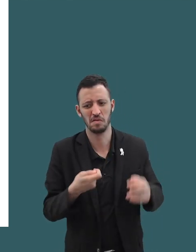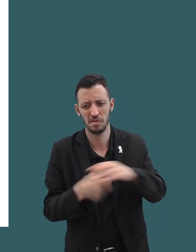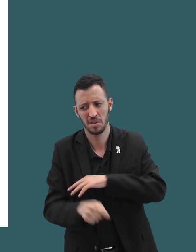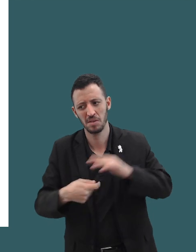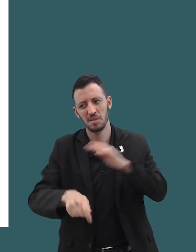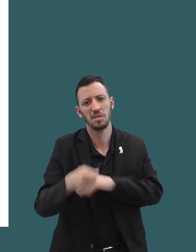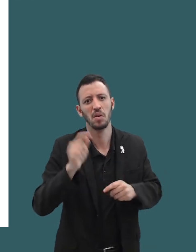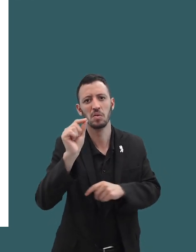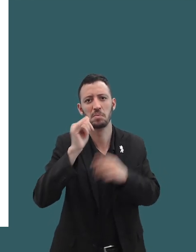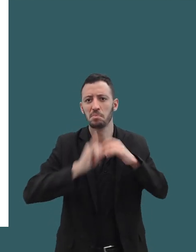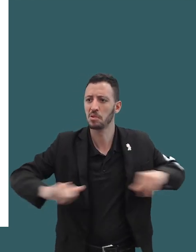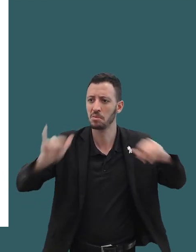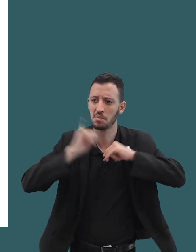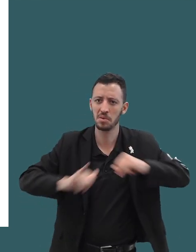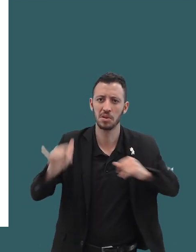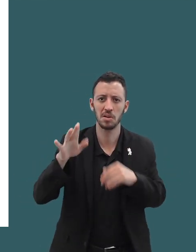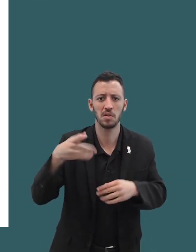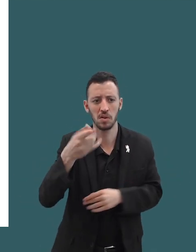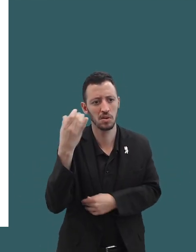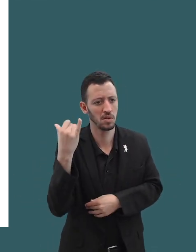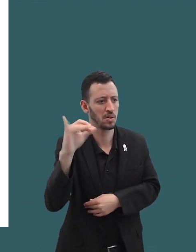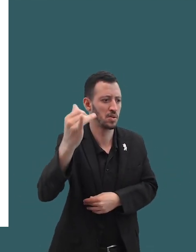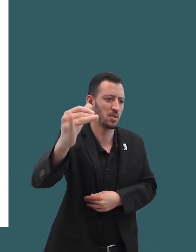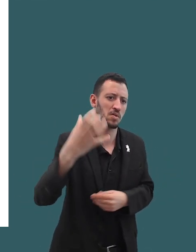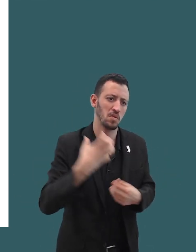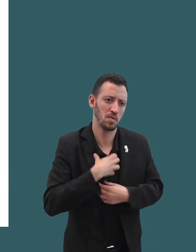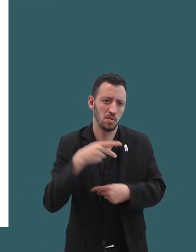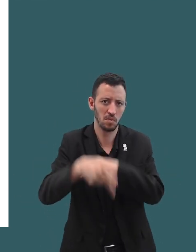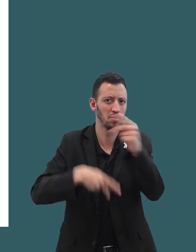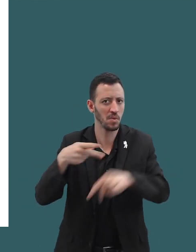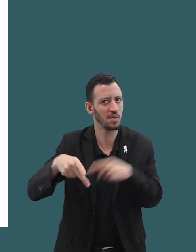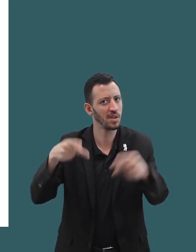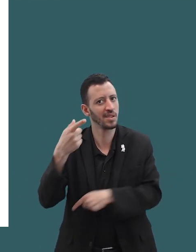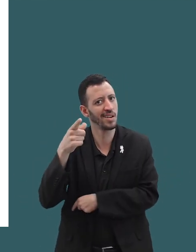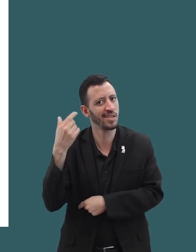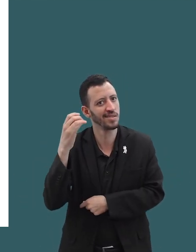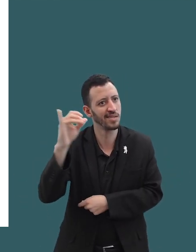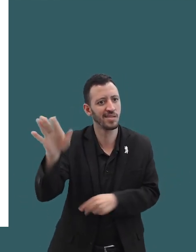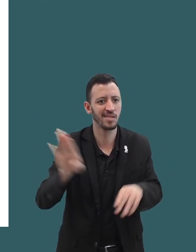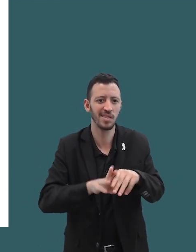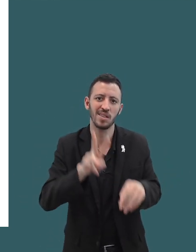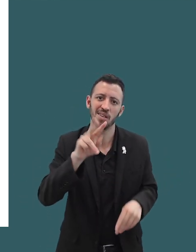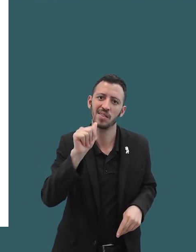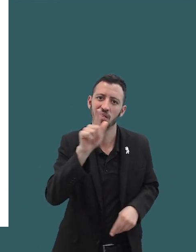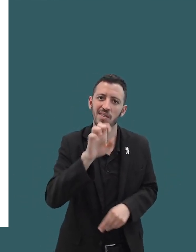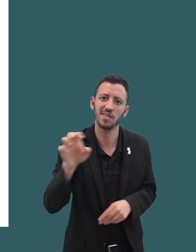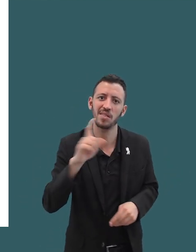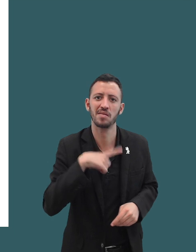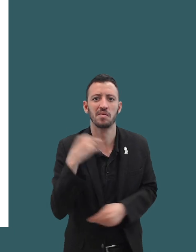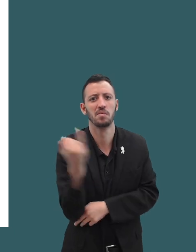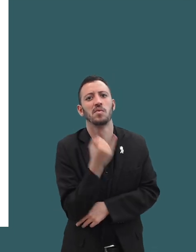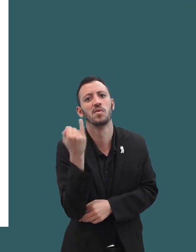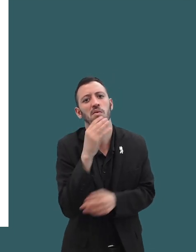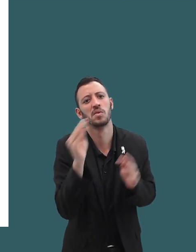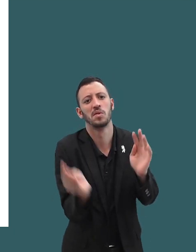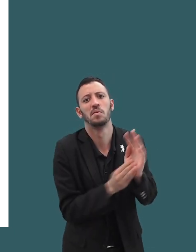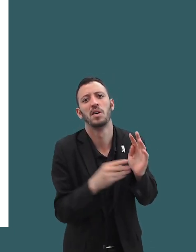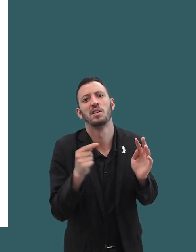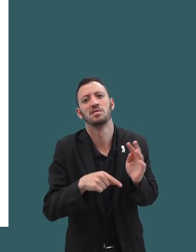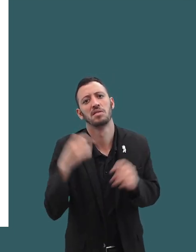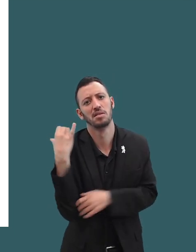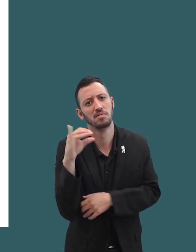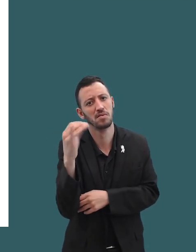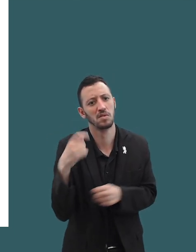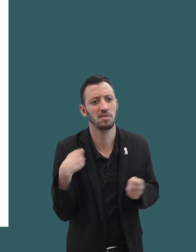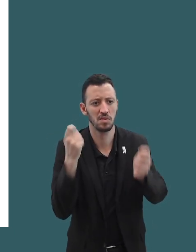propaganda, mas não investe em ciência e tecnologia da maneira ou na popularização da ciência. Então, talvez a Vale pudesse ser, falei da importância do marketing